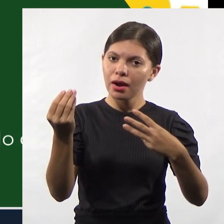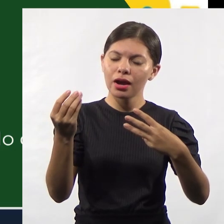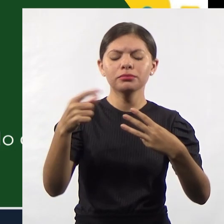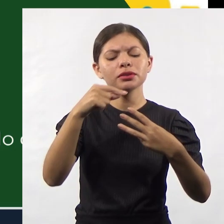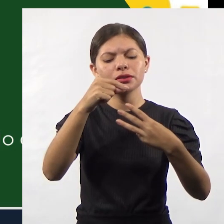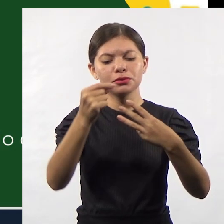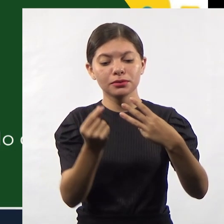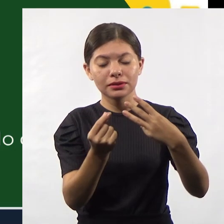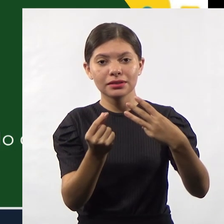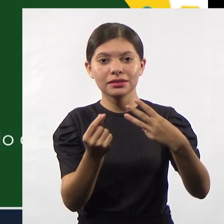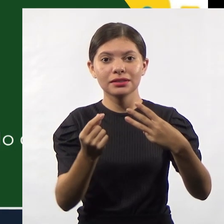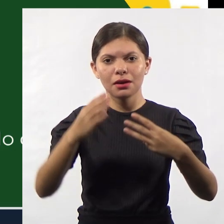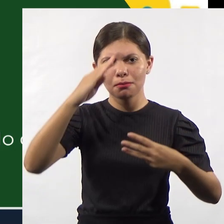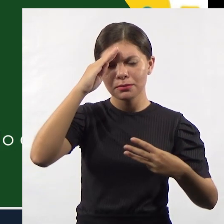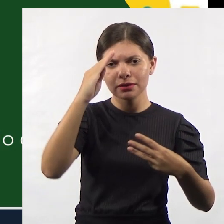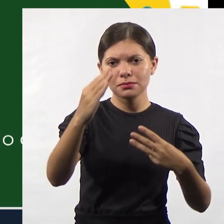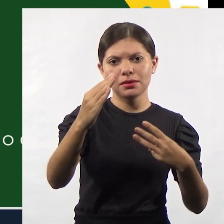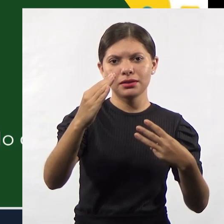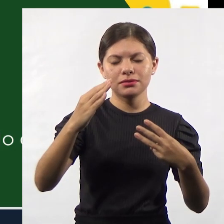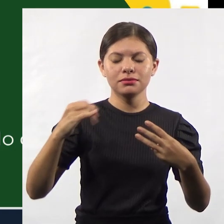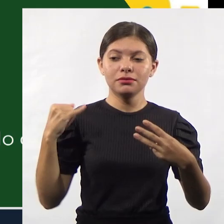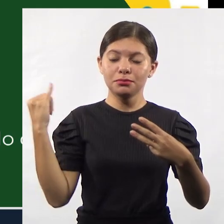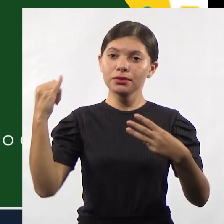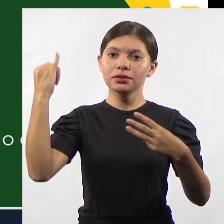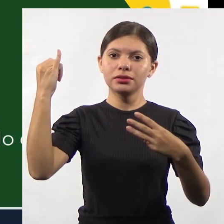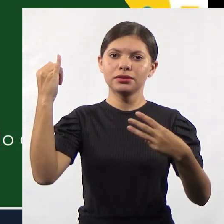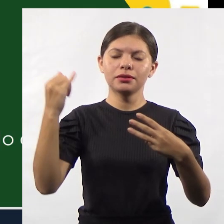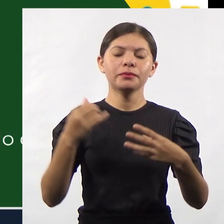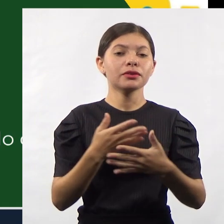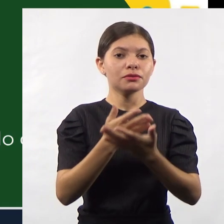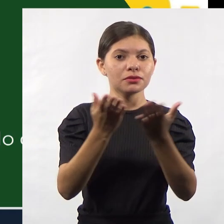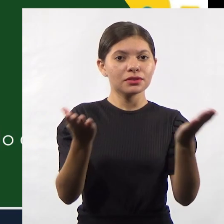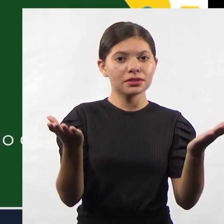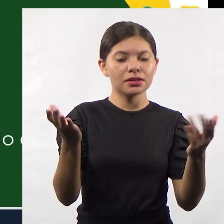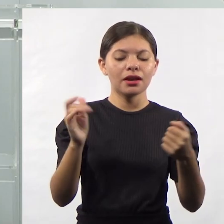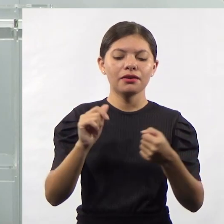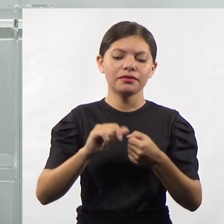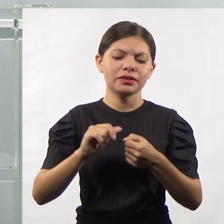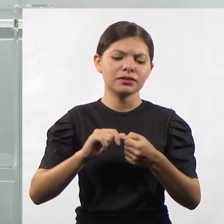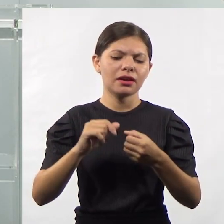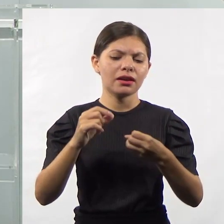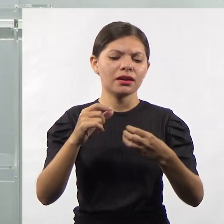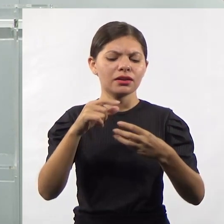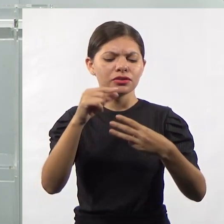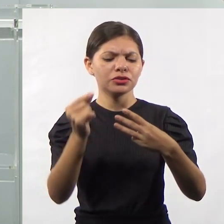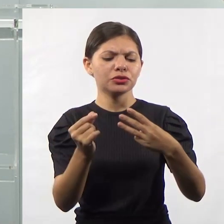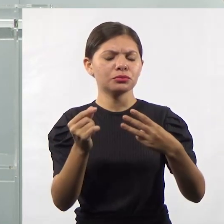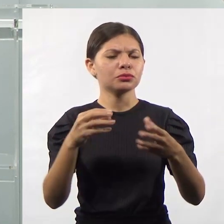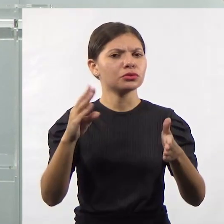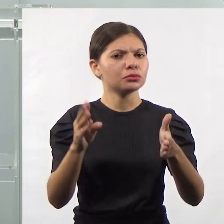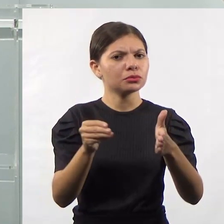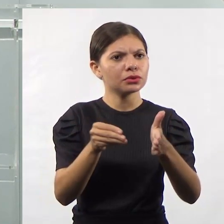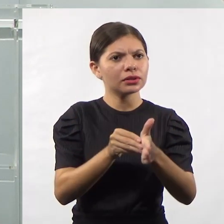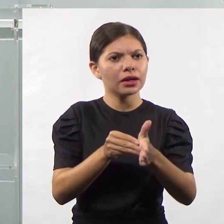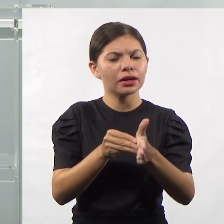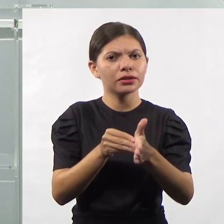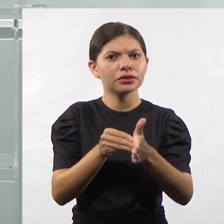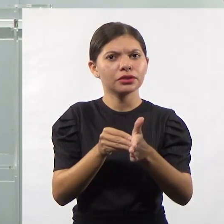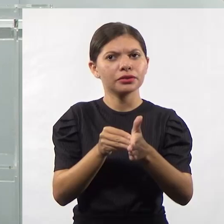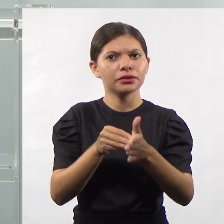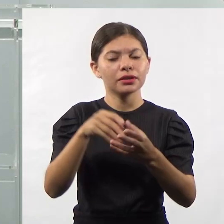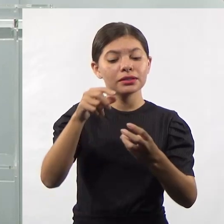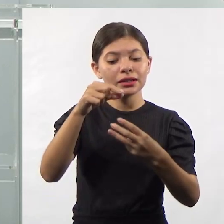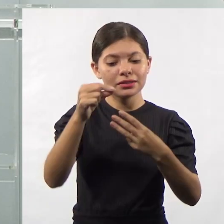outros, mas esses são os principais tipos de pesquisa. E se você vai fazer esse tipo de abordagem, se você vai